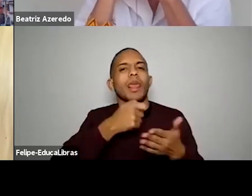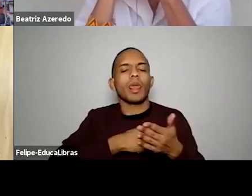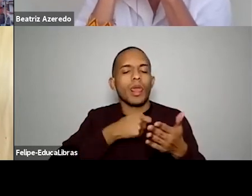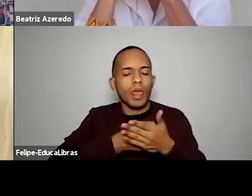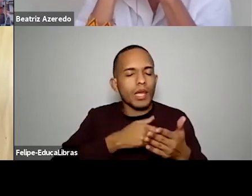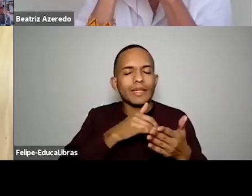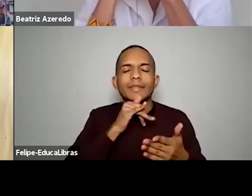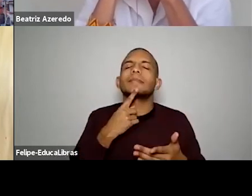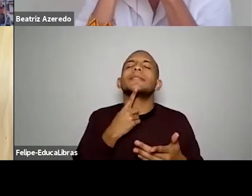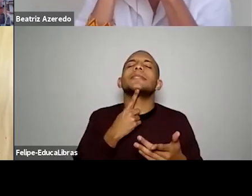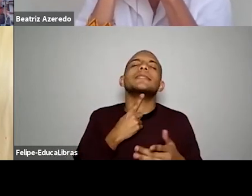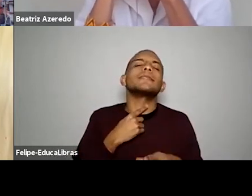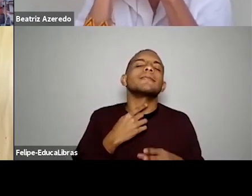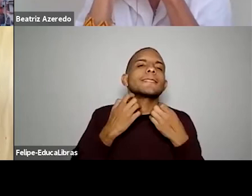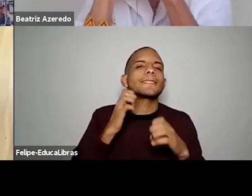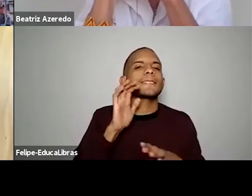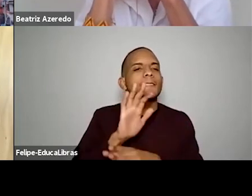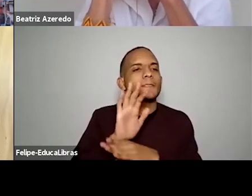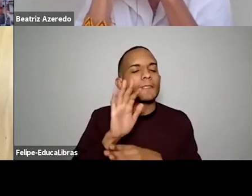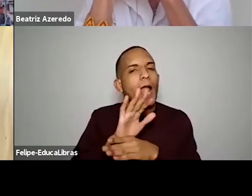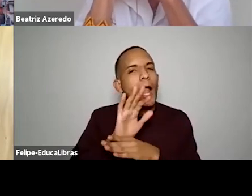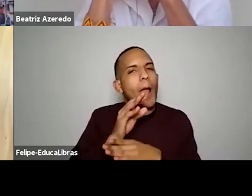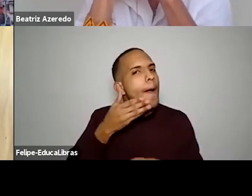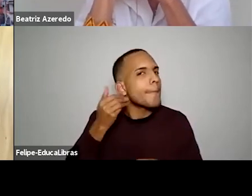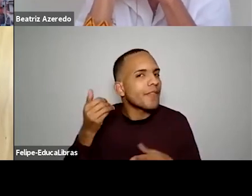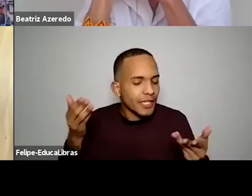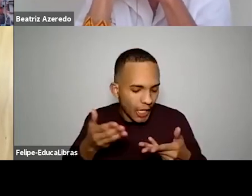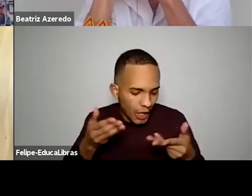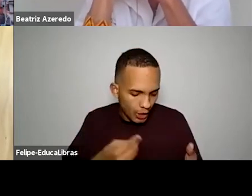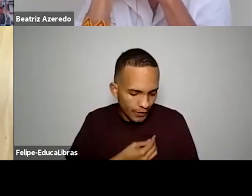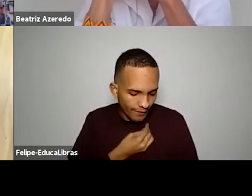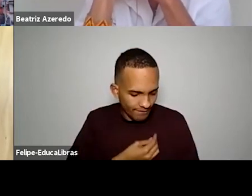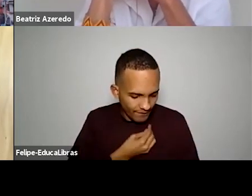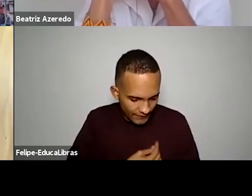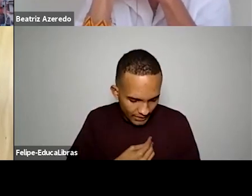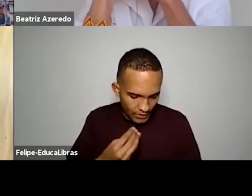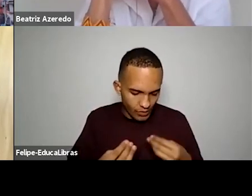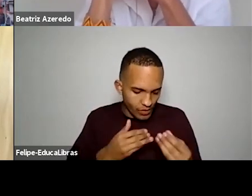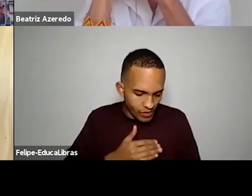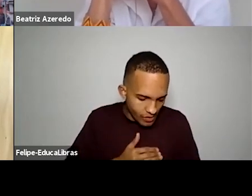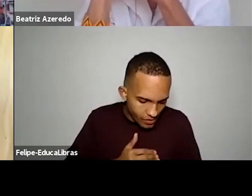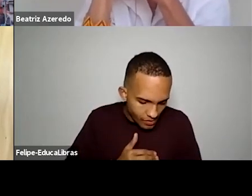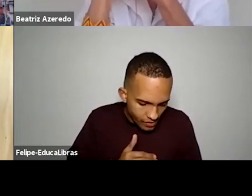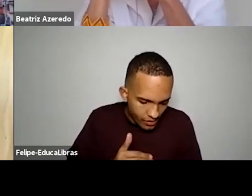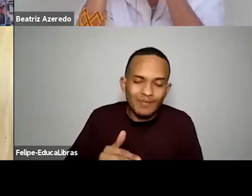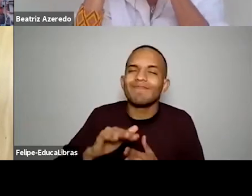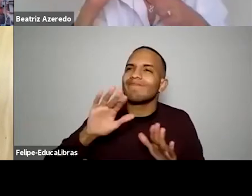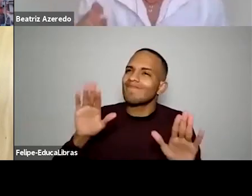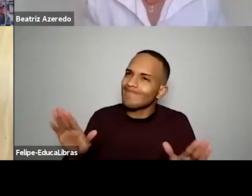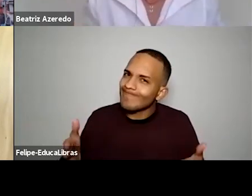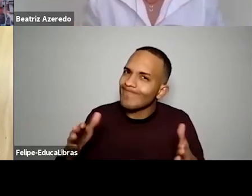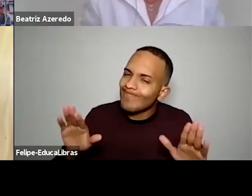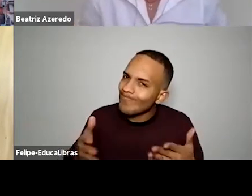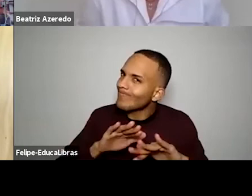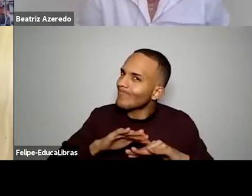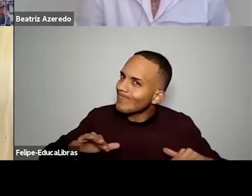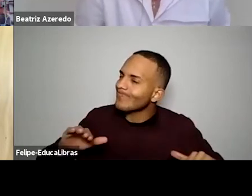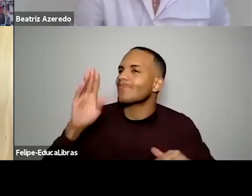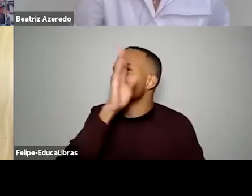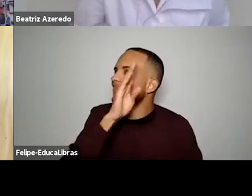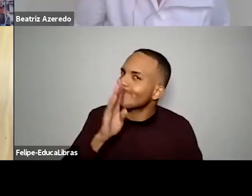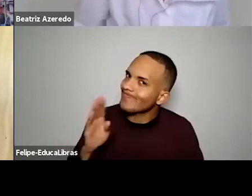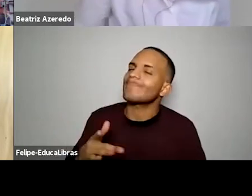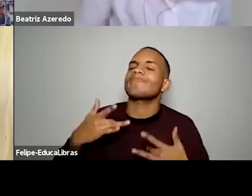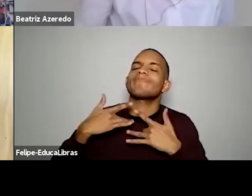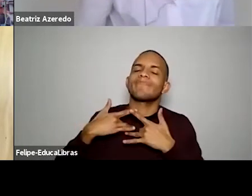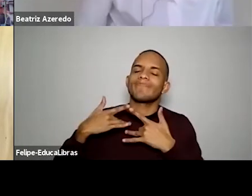de ajudar. Eu acho que aproveitar essa onda neste momento, continuando estimulando esses brasileiros a doarem e